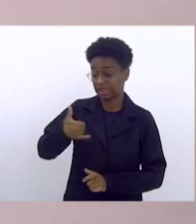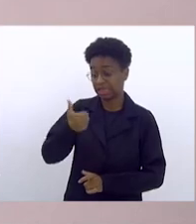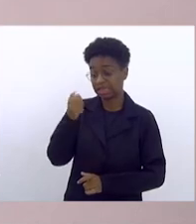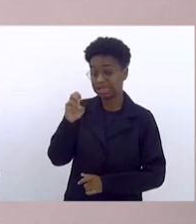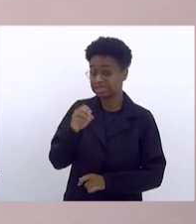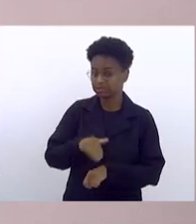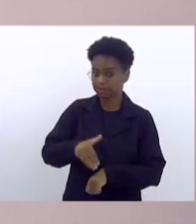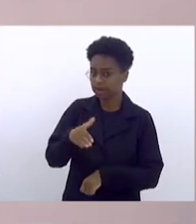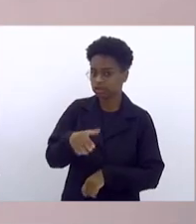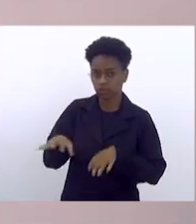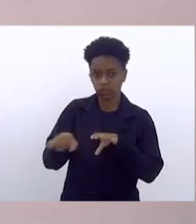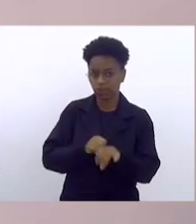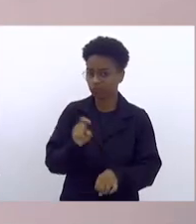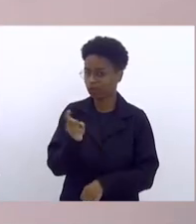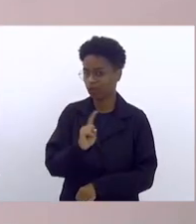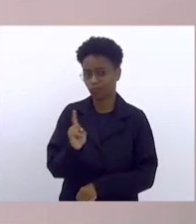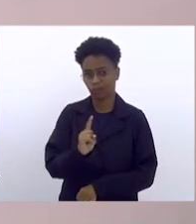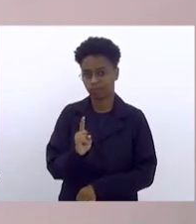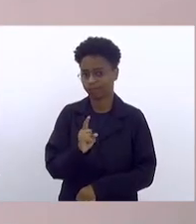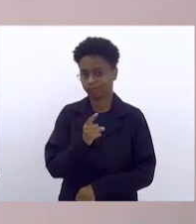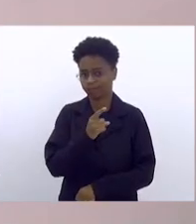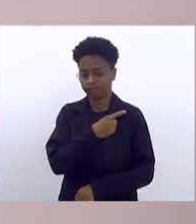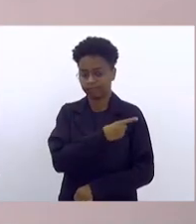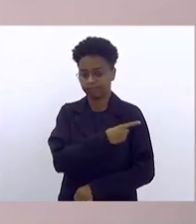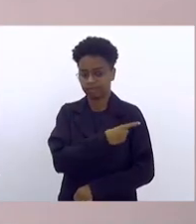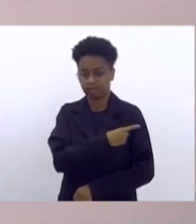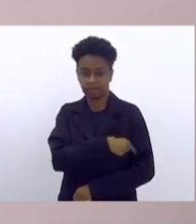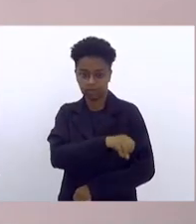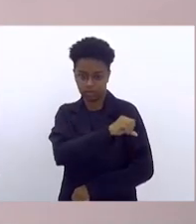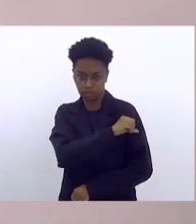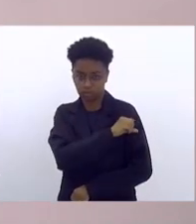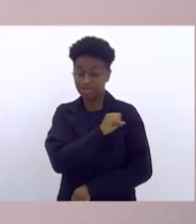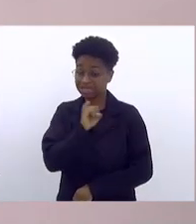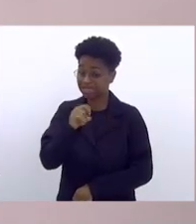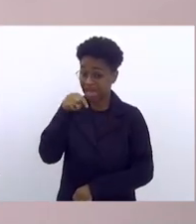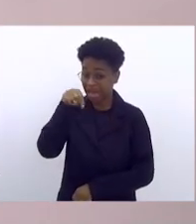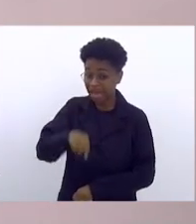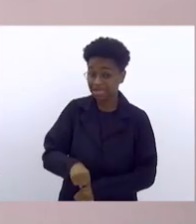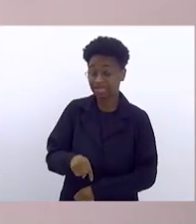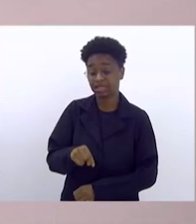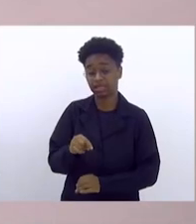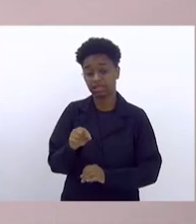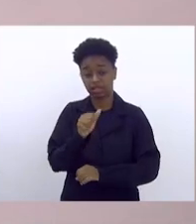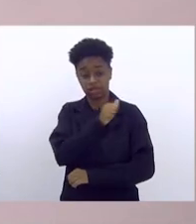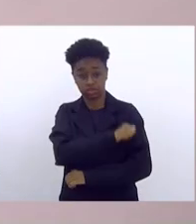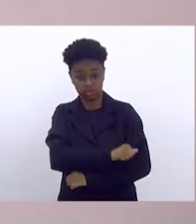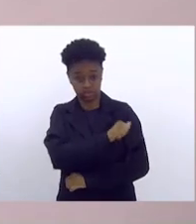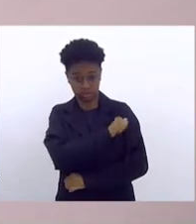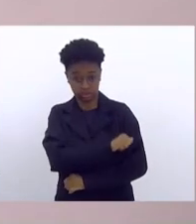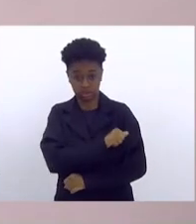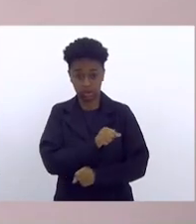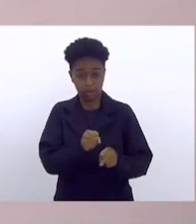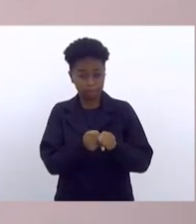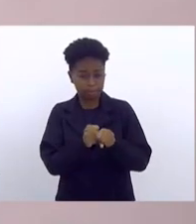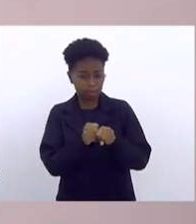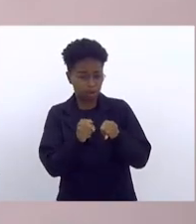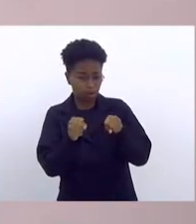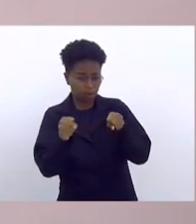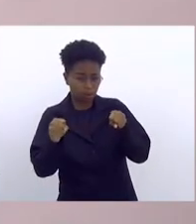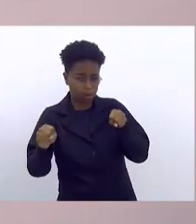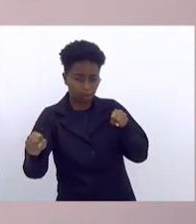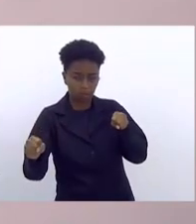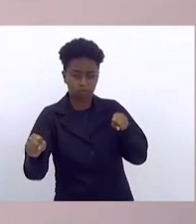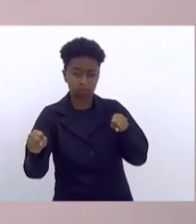concluíram a escolarização básica se o estado do Rio de Janeiro é uma rede gigantesca ela